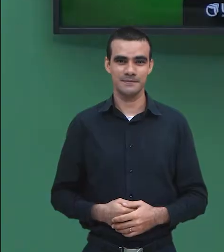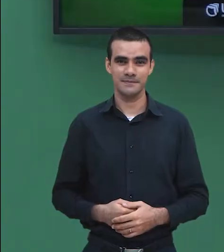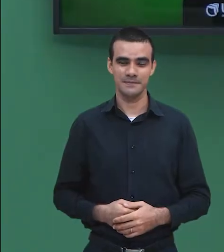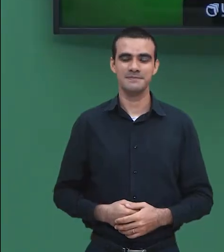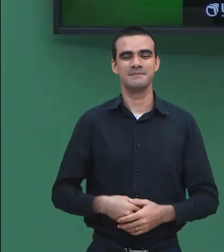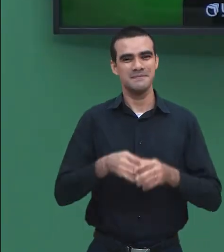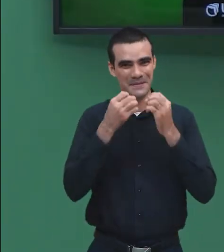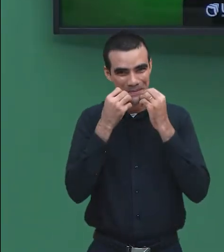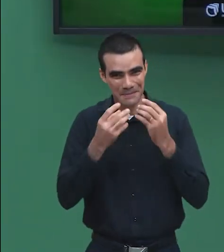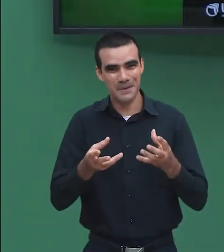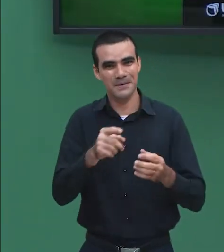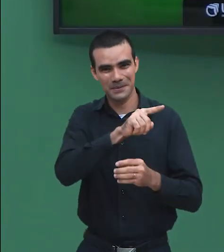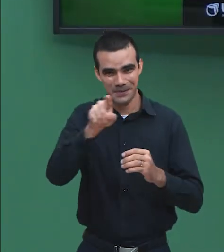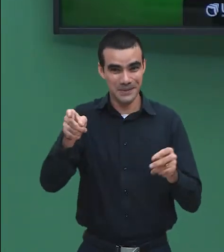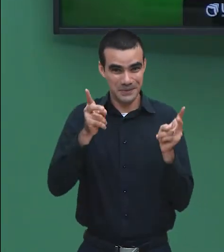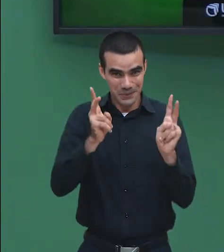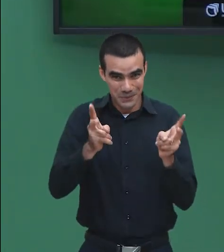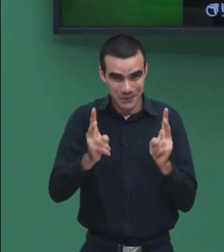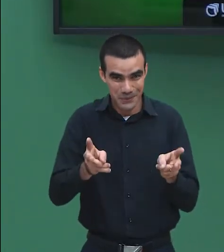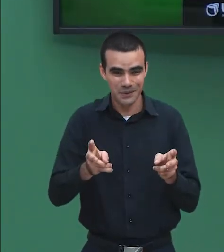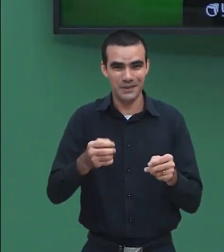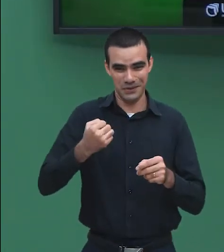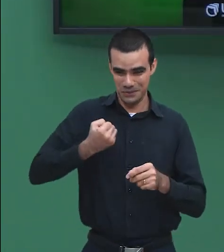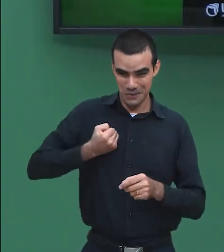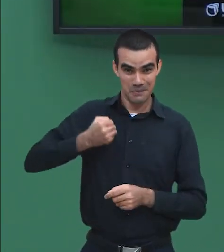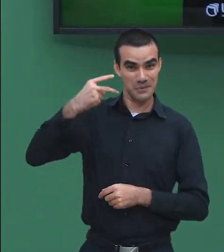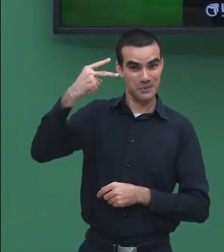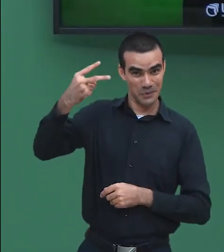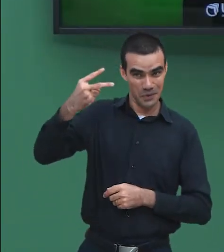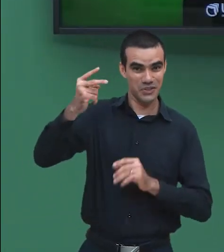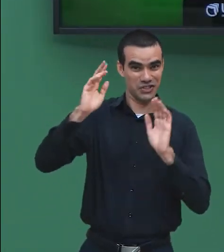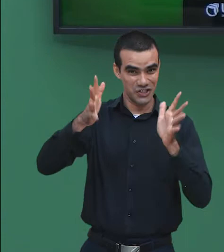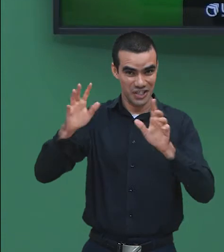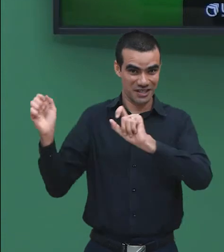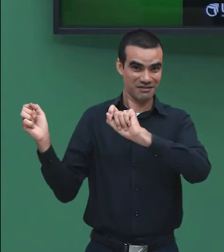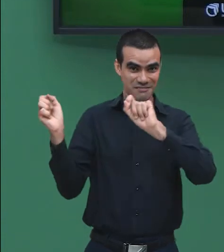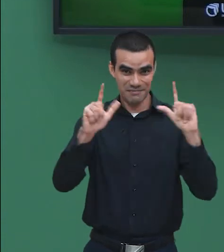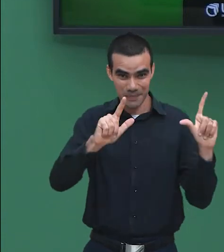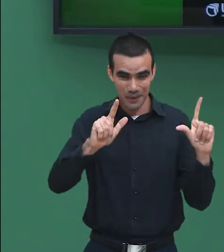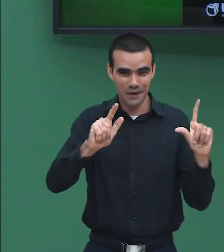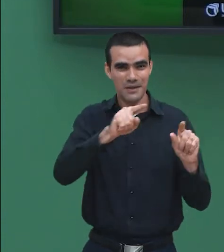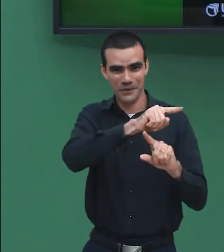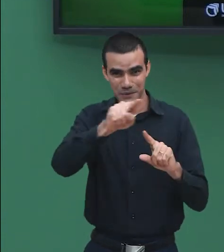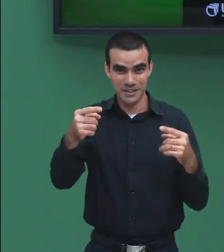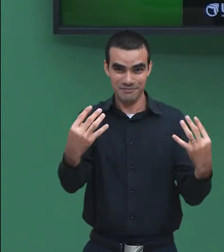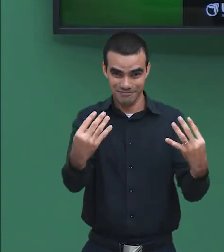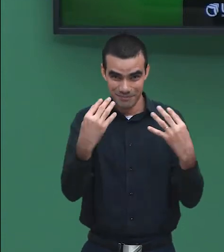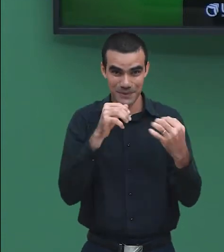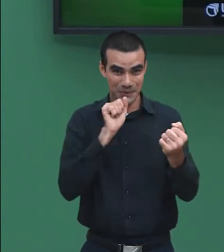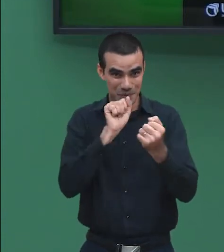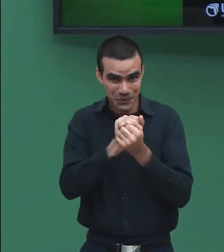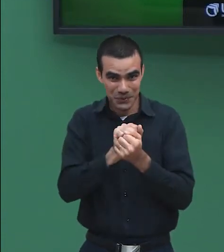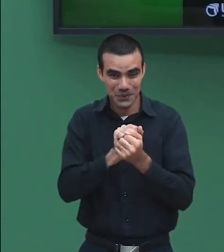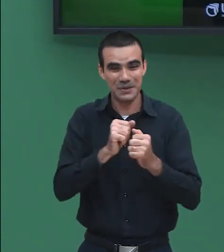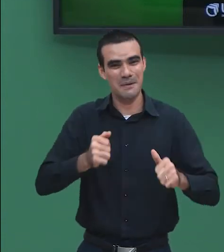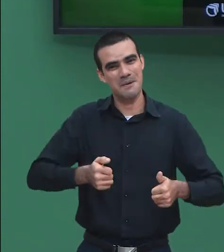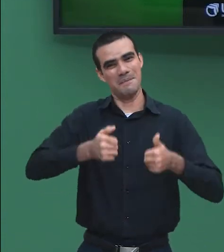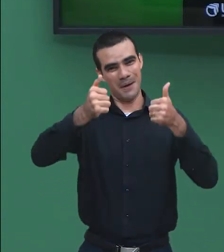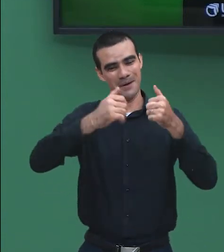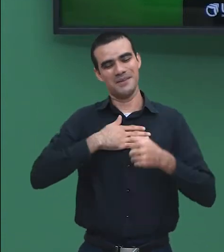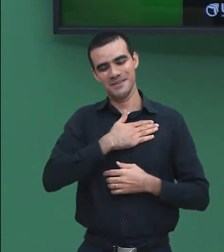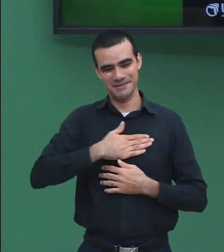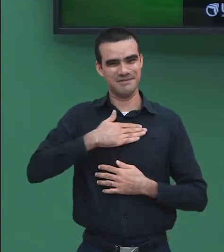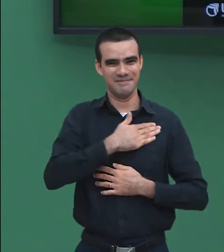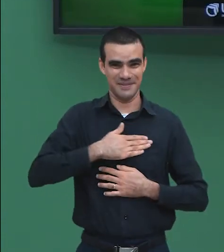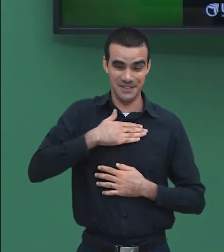E aí, pessoal, que bom que você está aqui conosco. Nós estamos no segundo bloco e a sua companhia é a nossa melhor companhia. Vamos